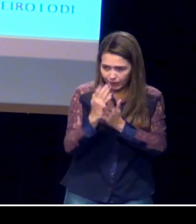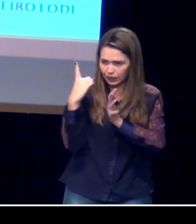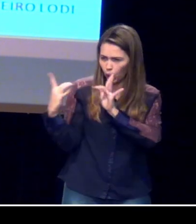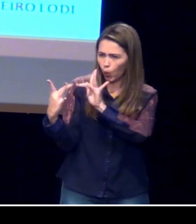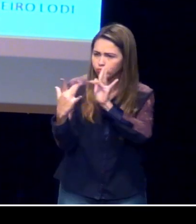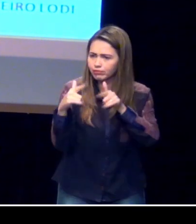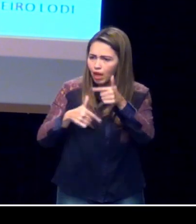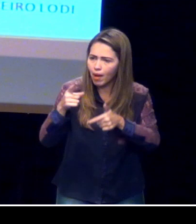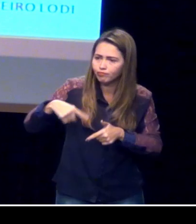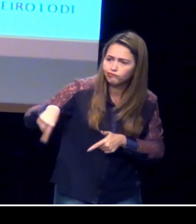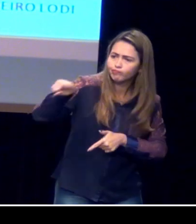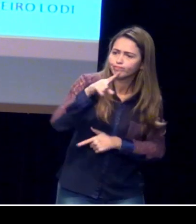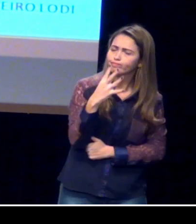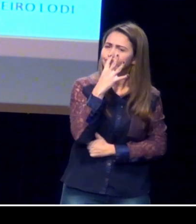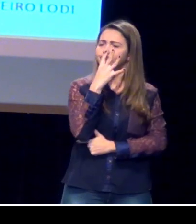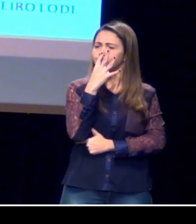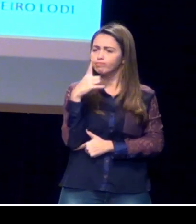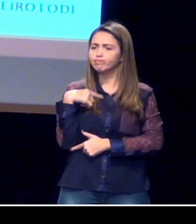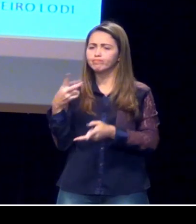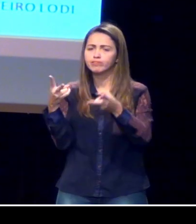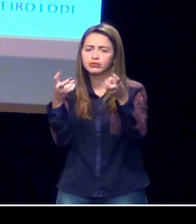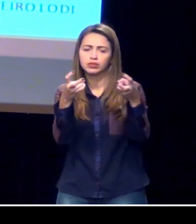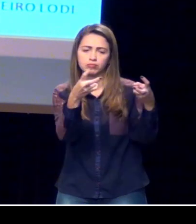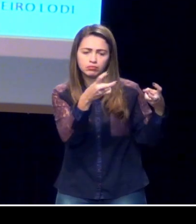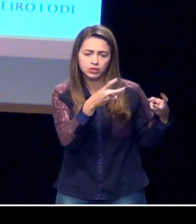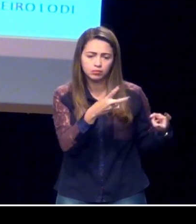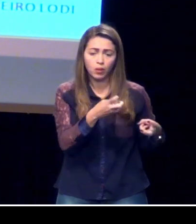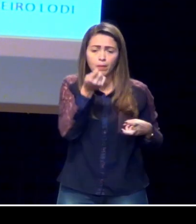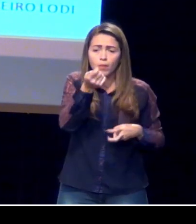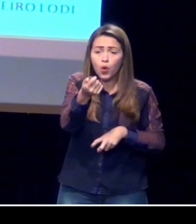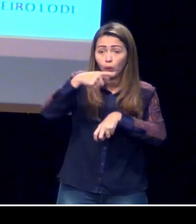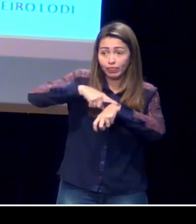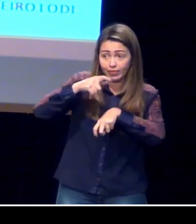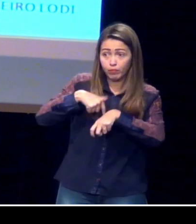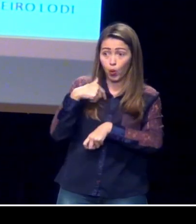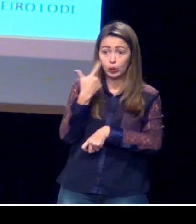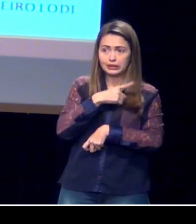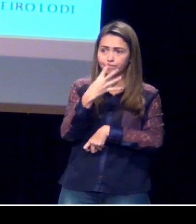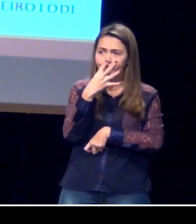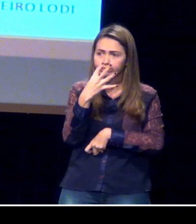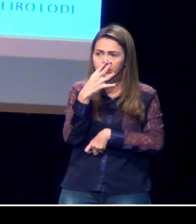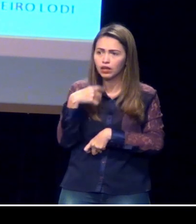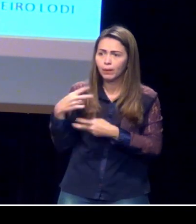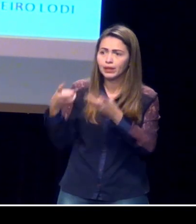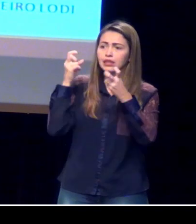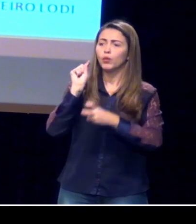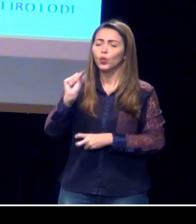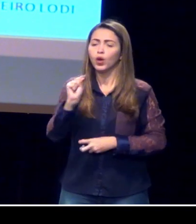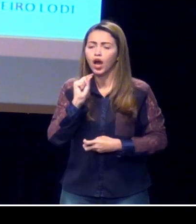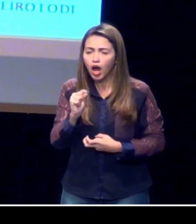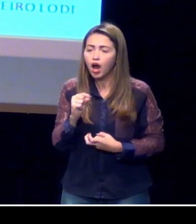os trabalhos de vocês, nesses pouquíssimo tempo que eu consegui ver, eu vejo